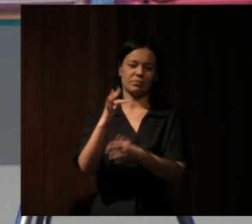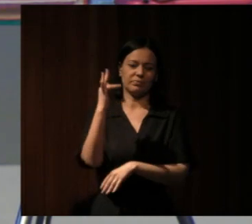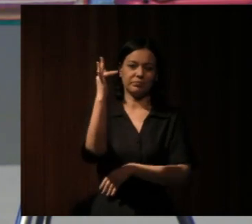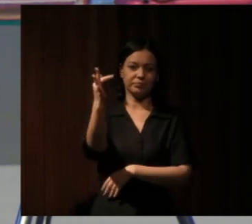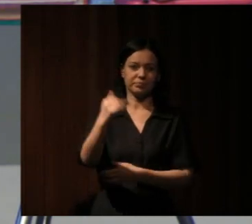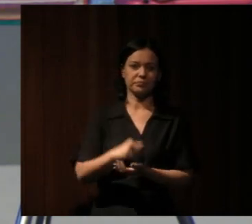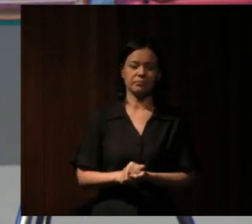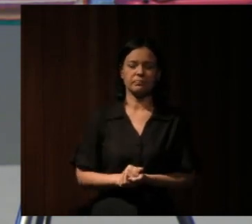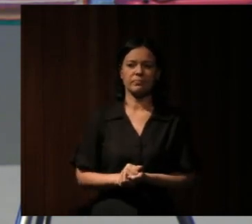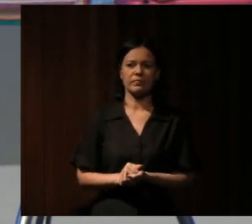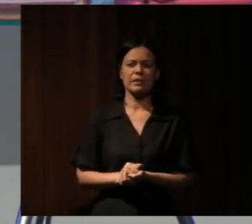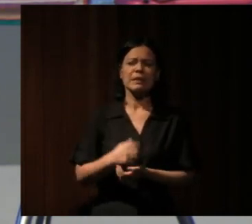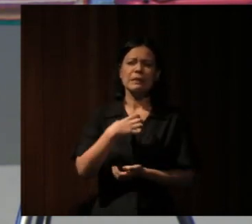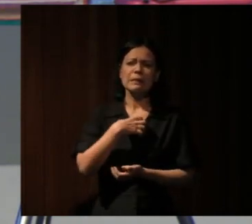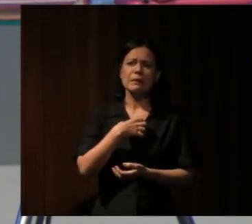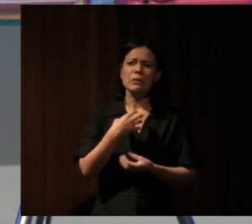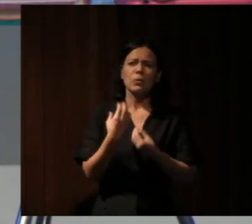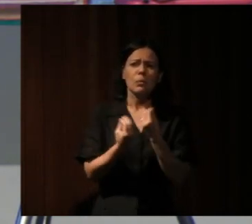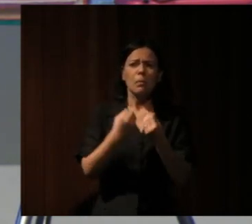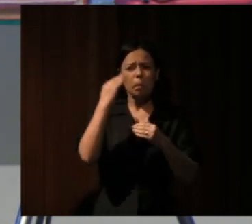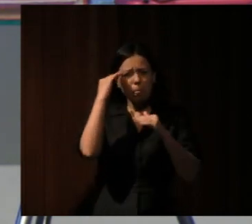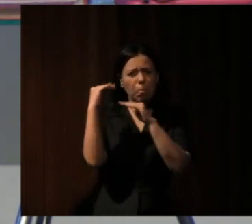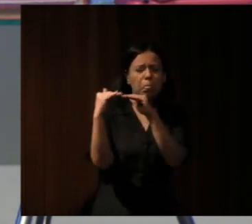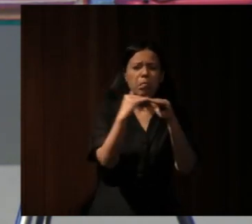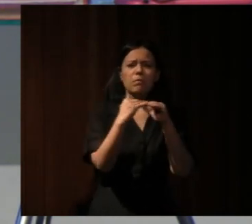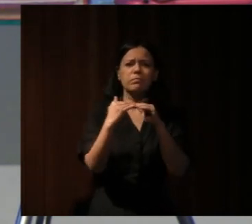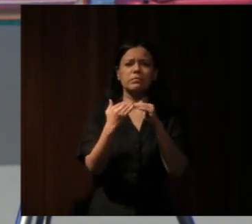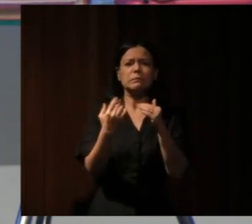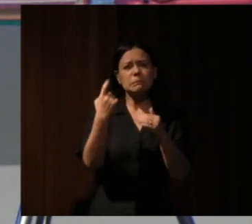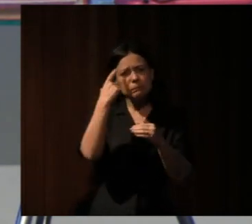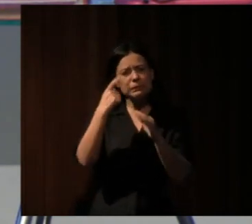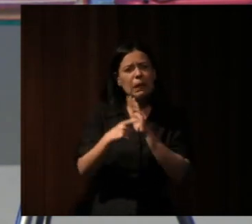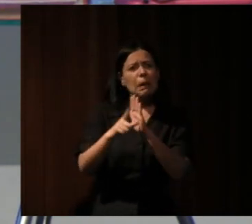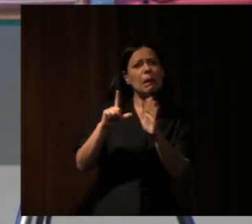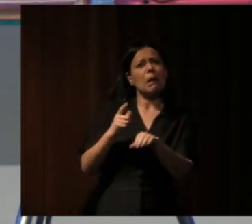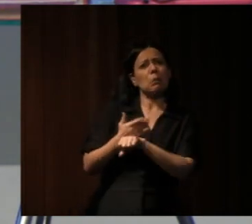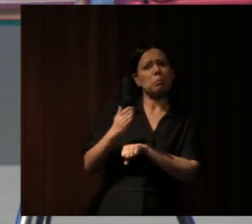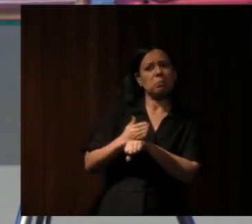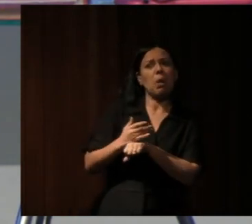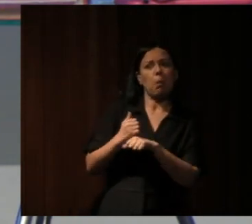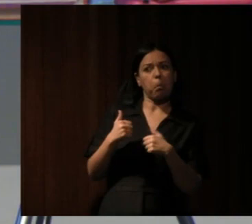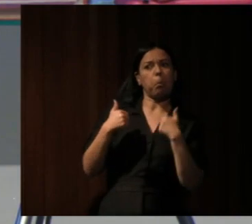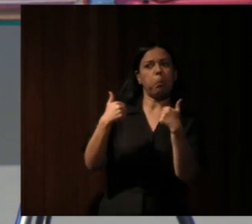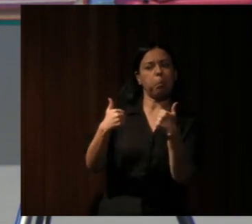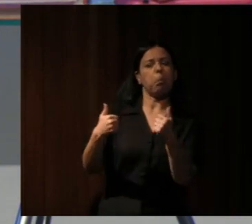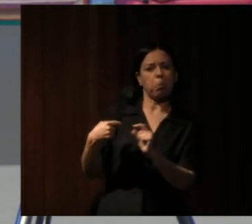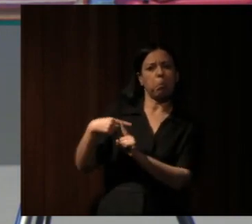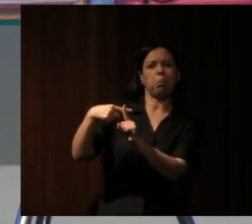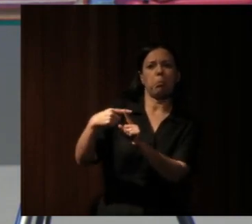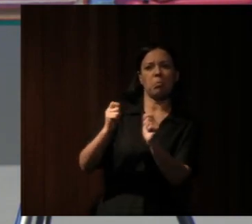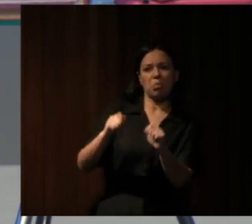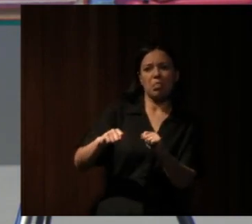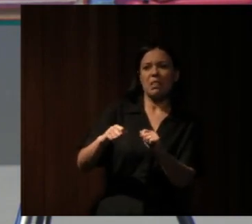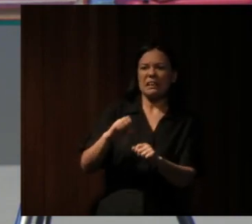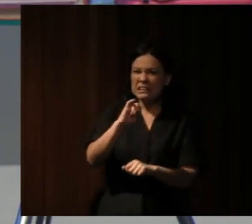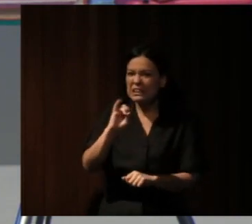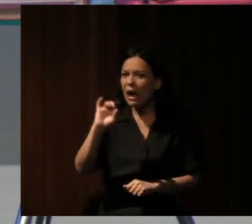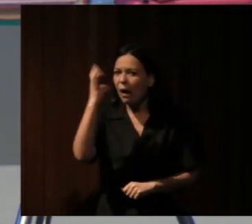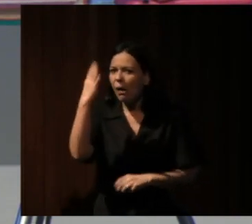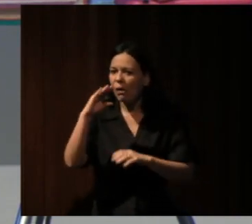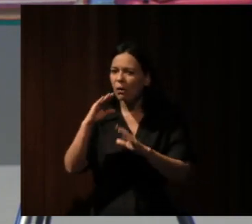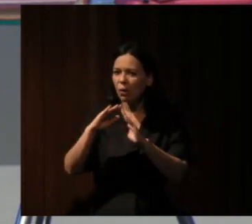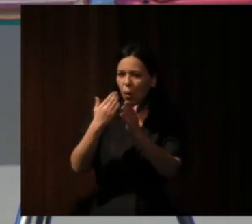derruba o senso comum né de que fazer um treinamento é ótimo porque aí meu filho vai sair saber fugir